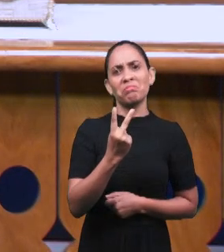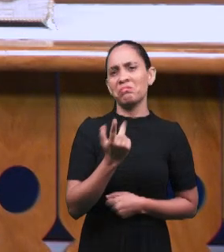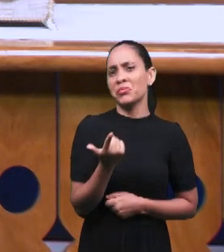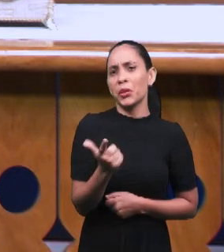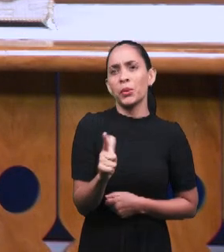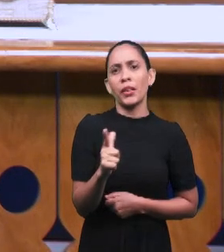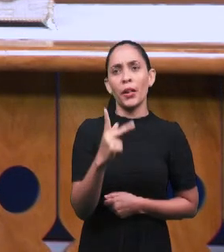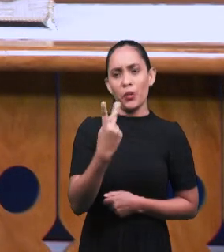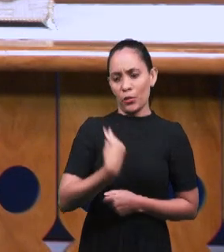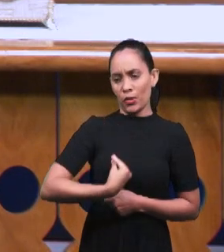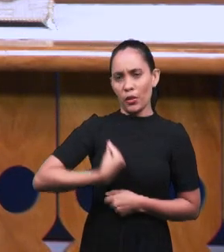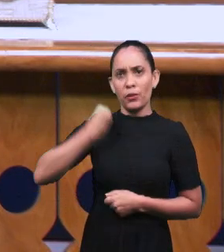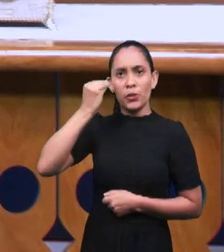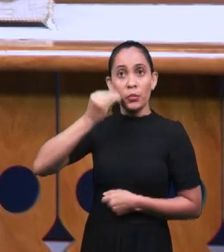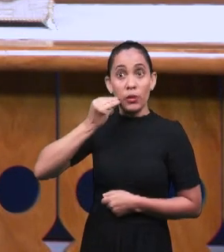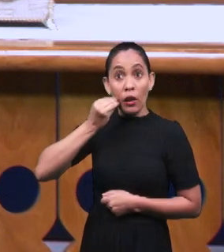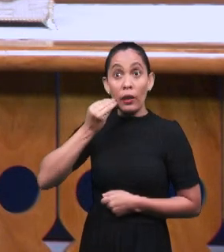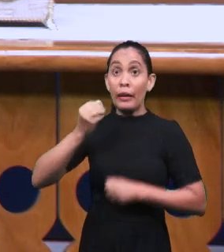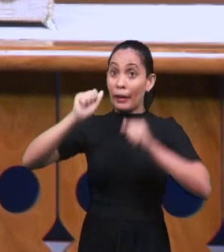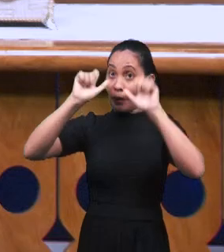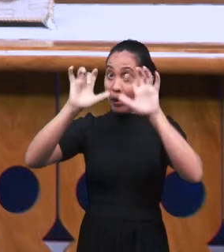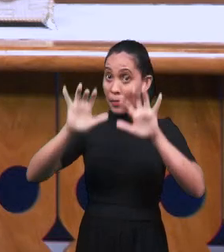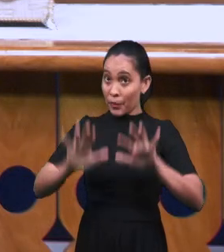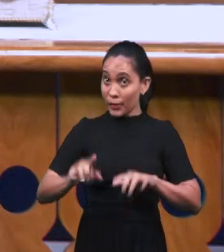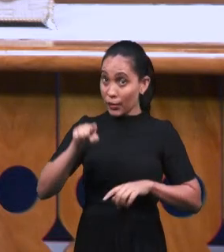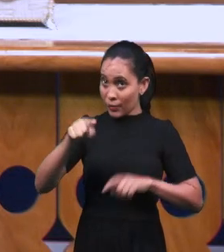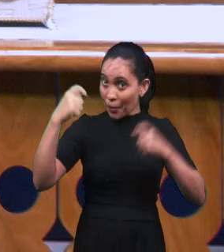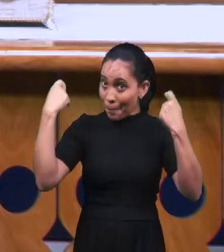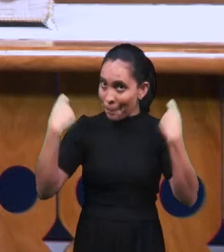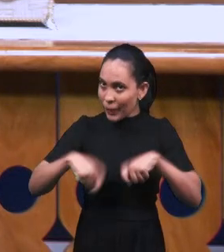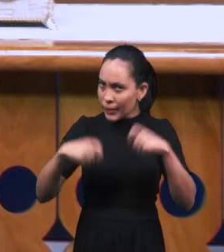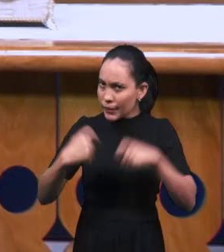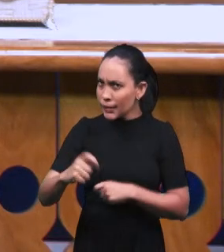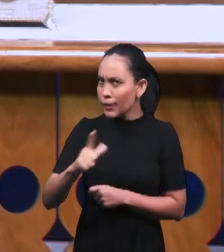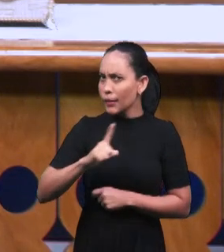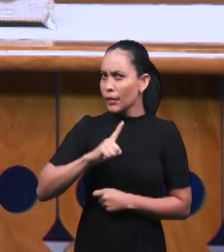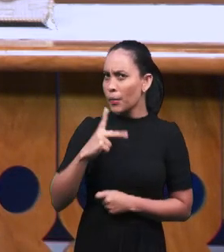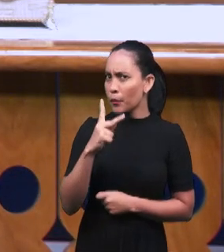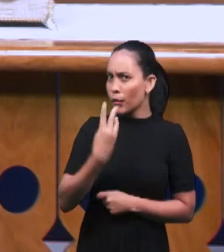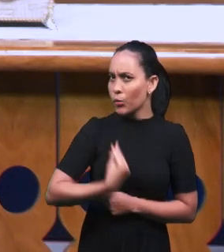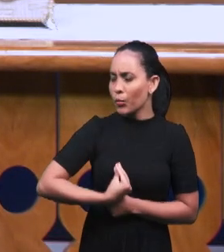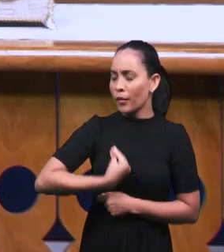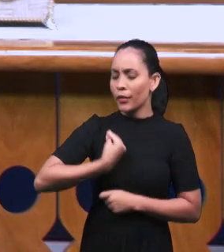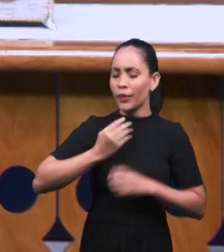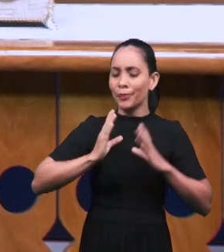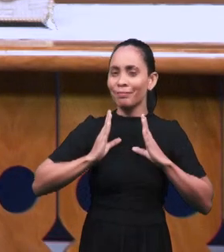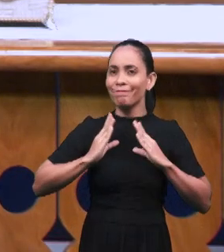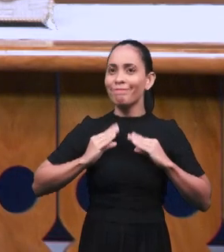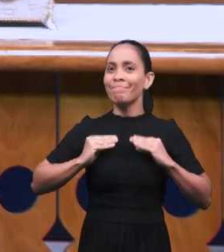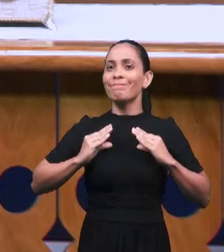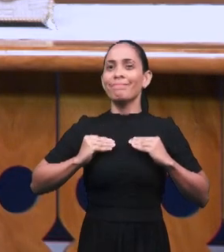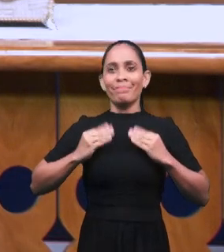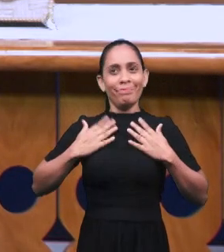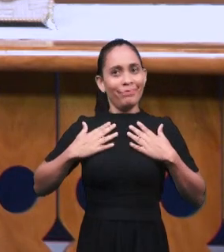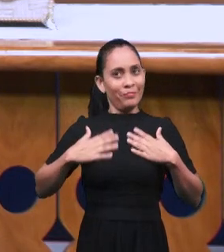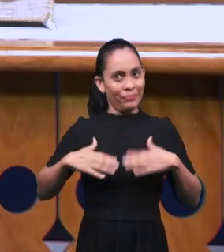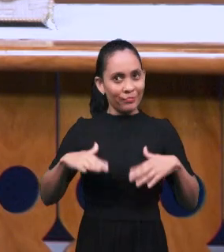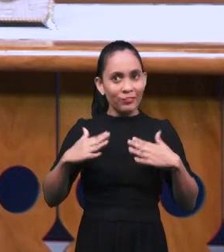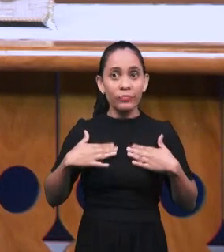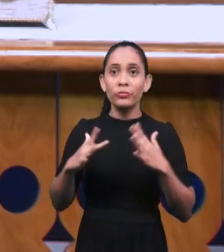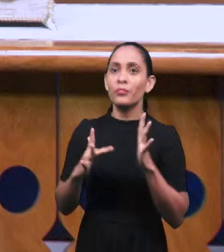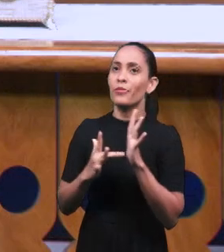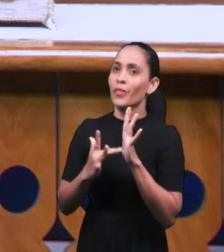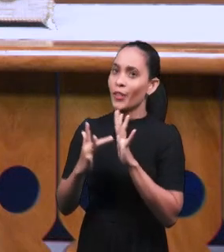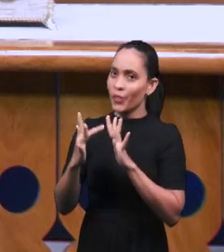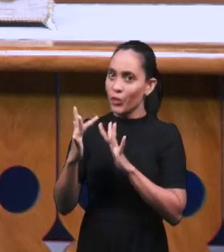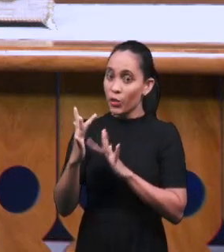aquelas bênçãos que você precisa se apropriar. É o alívio. E aqui diz Jesus: vinde a mim, os